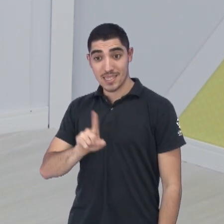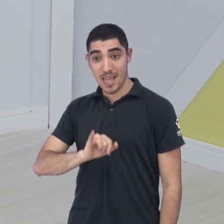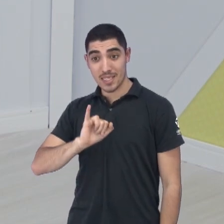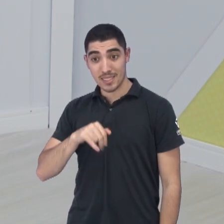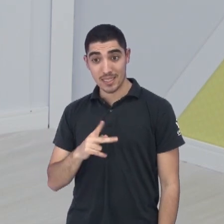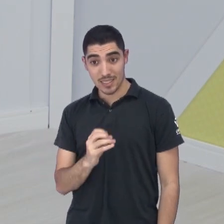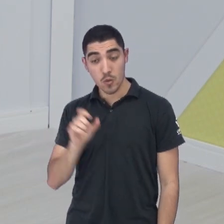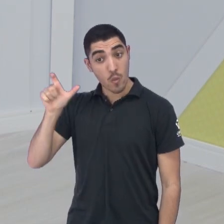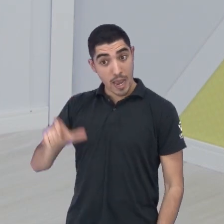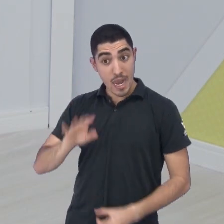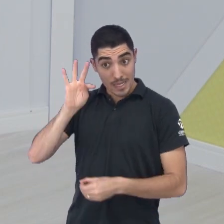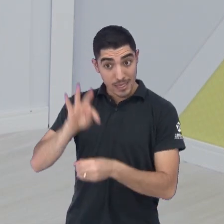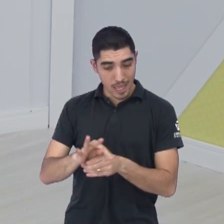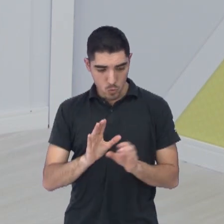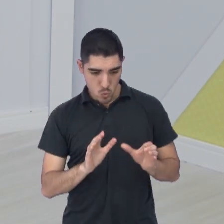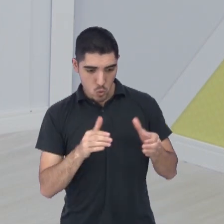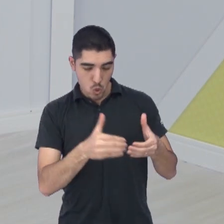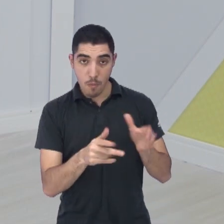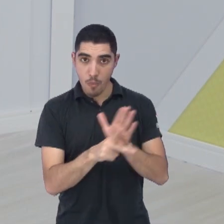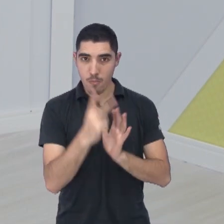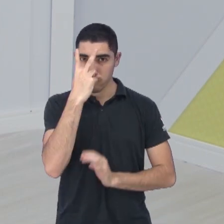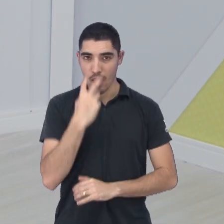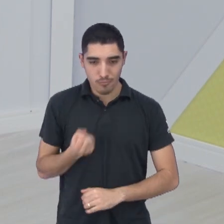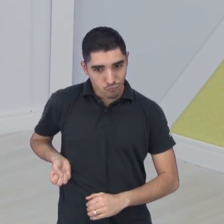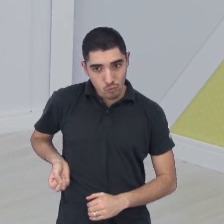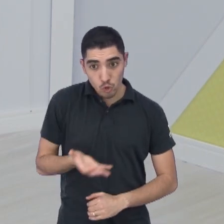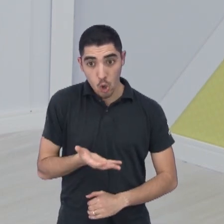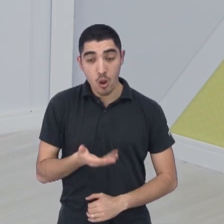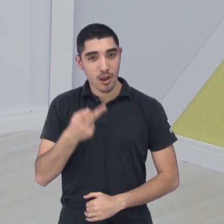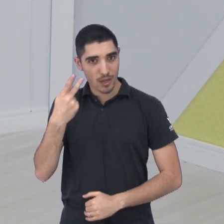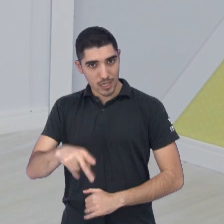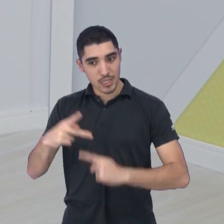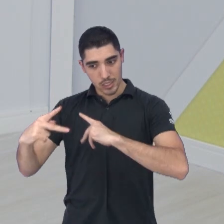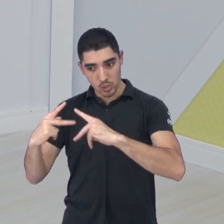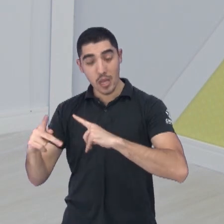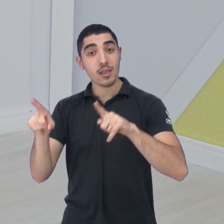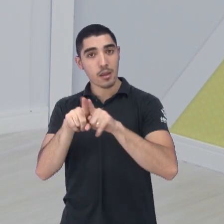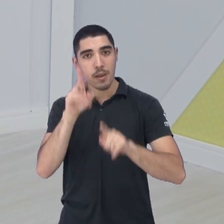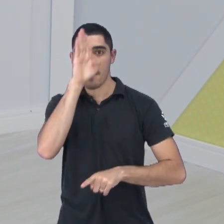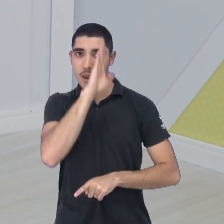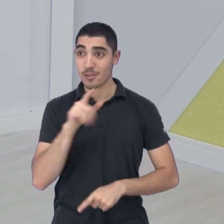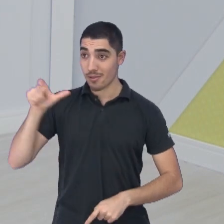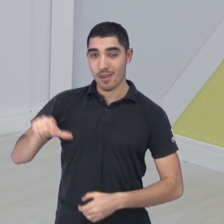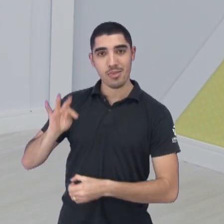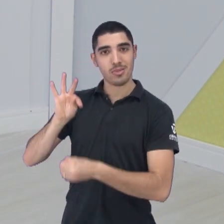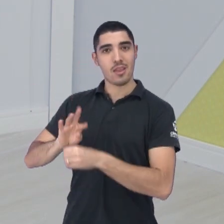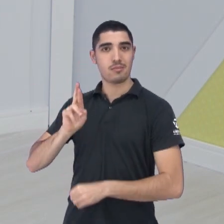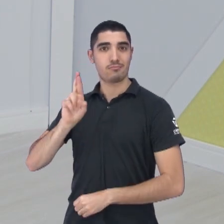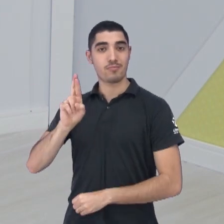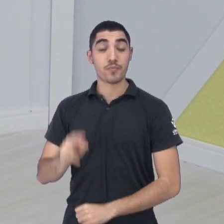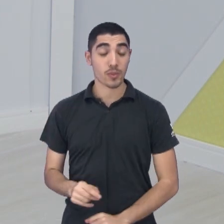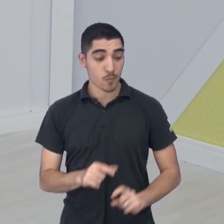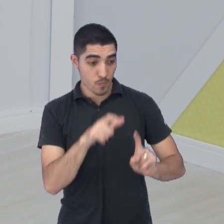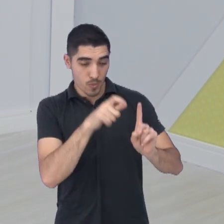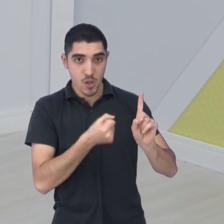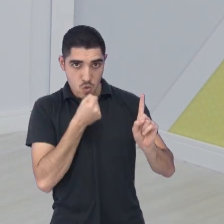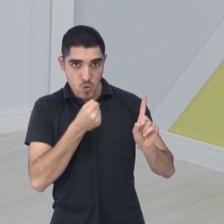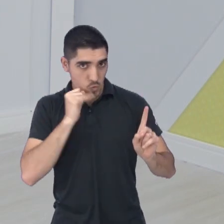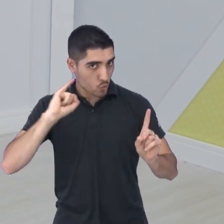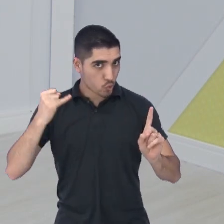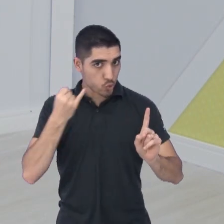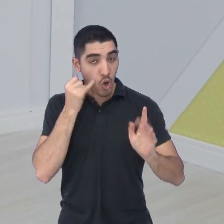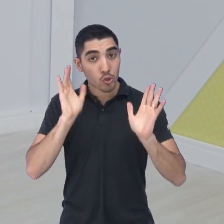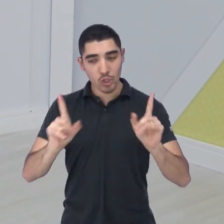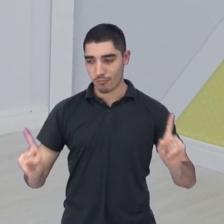bocha paralímpica de São José e também do Brasil. E o nosso repórter, o João Delfino, conversou com o Zezinho antes